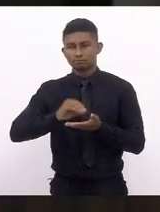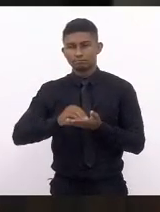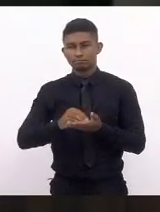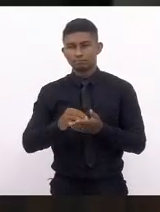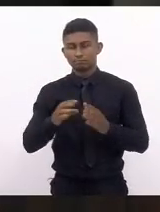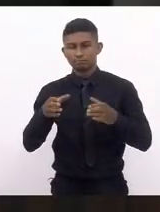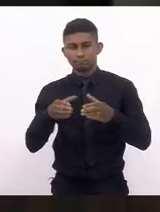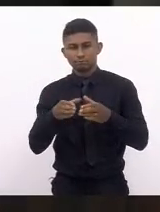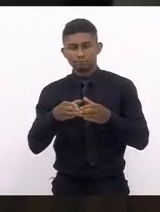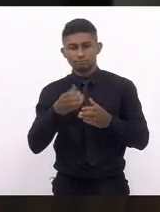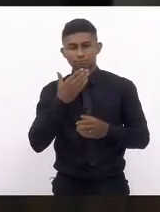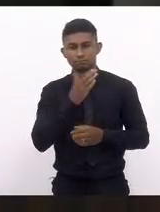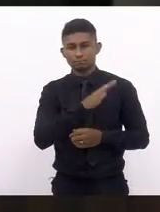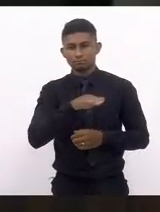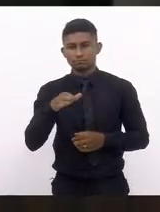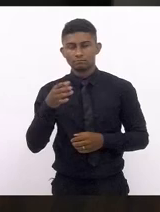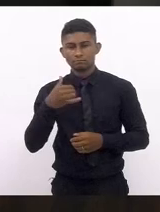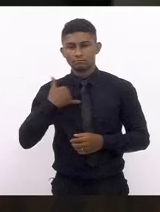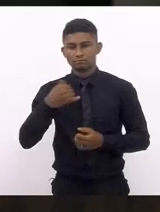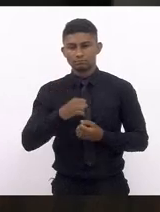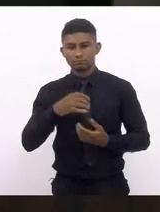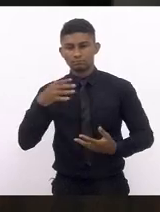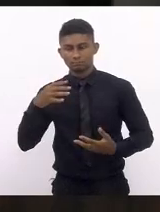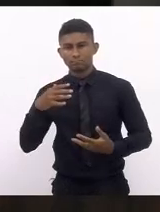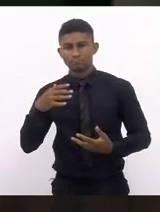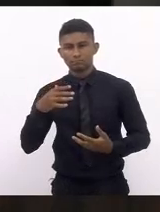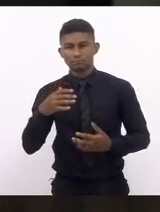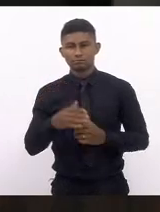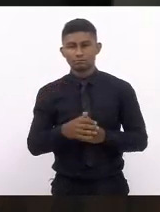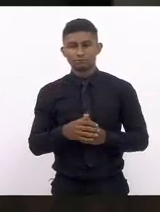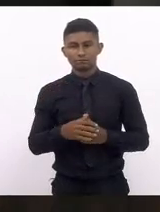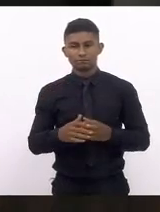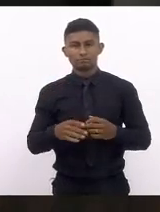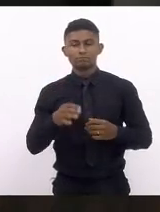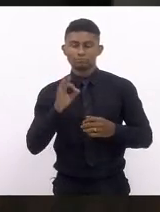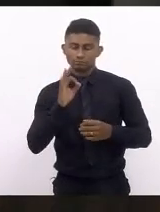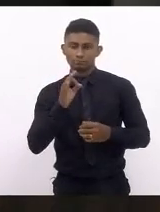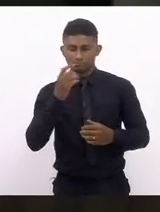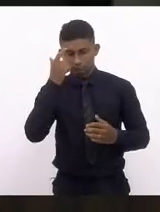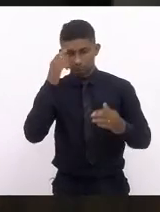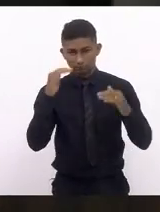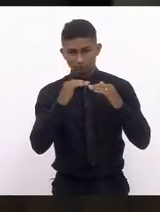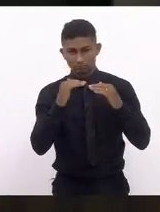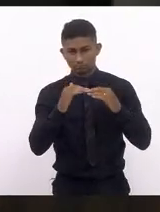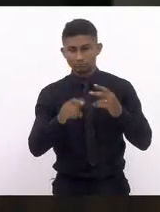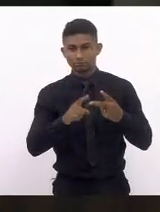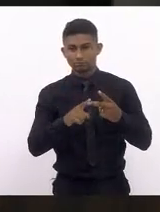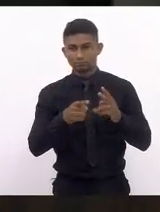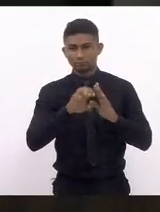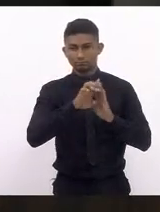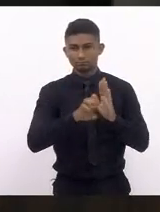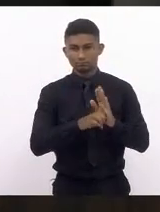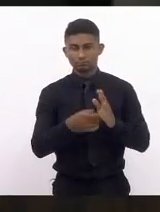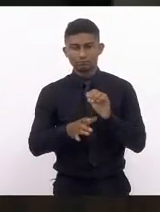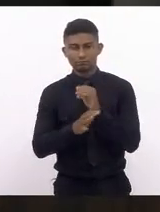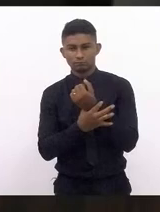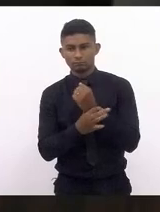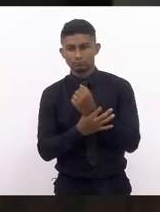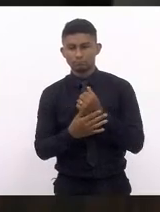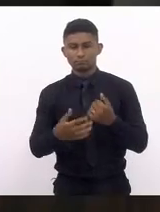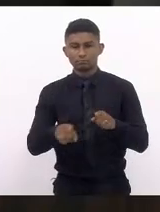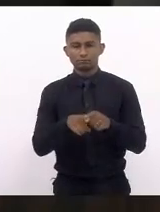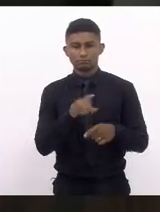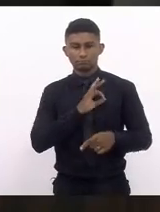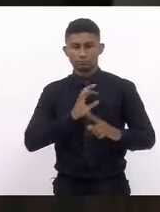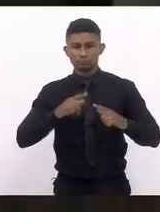sua criando adolescente do Idoso favorável de defesa dos Direitos Humanos cidadania favorável com emendas segurança pública e assuntos de